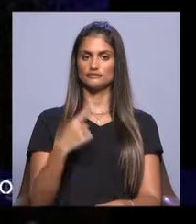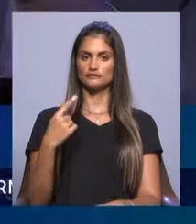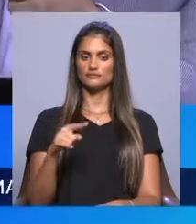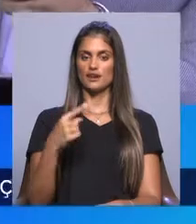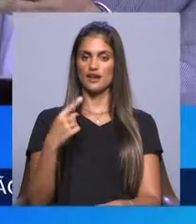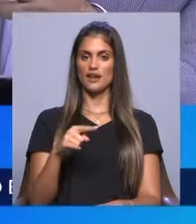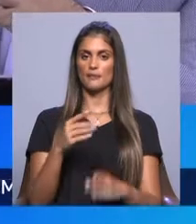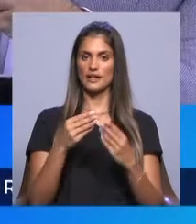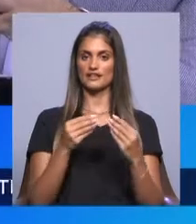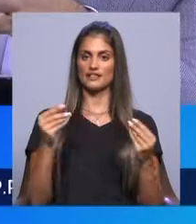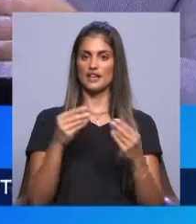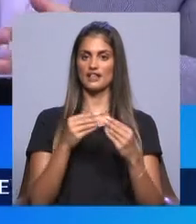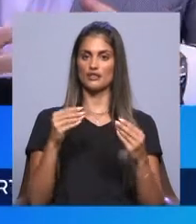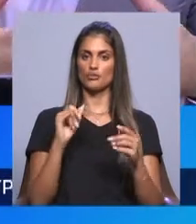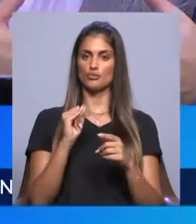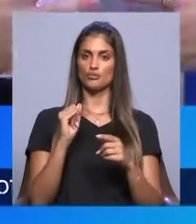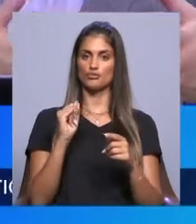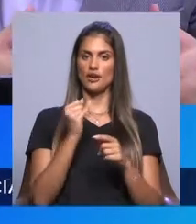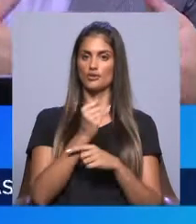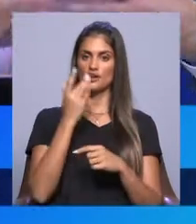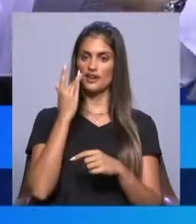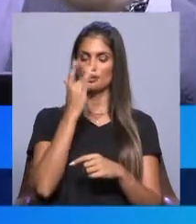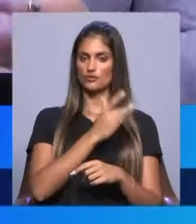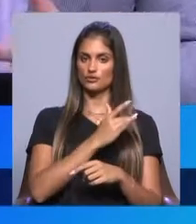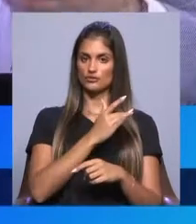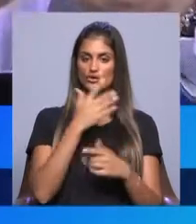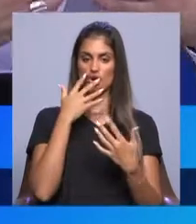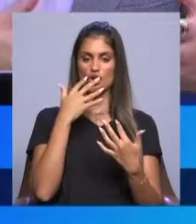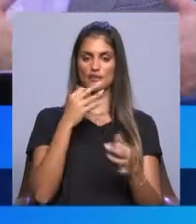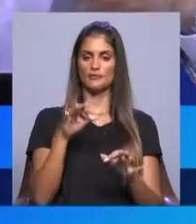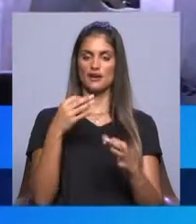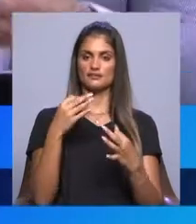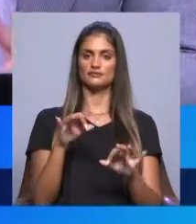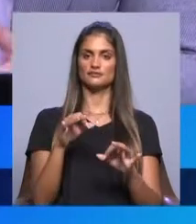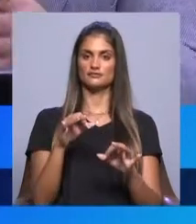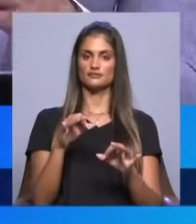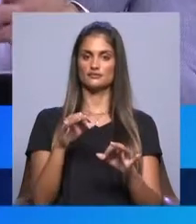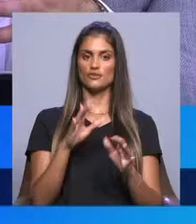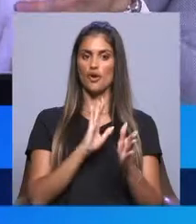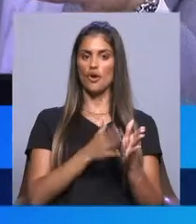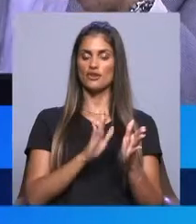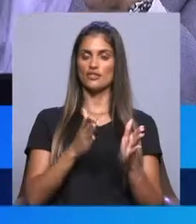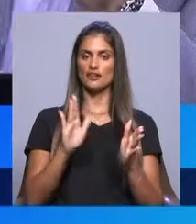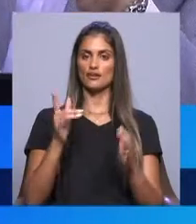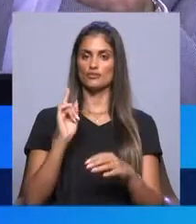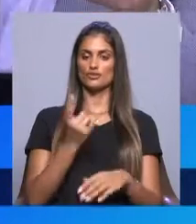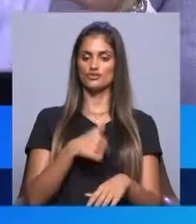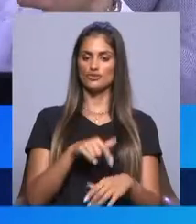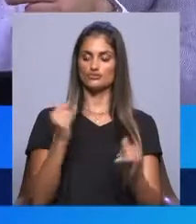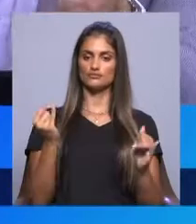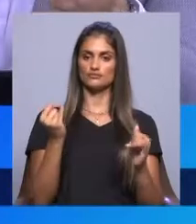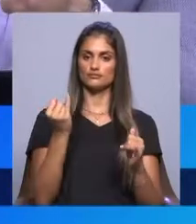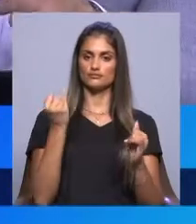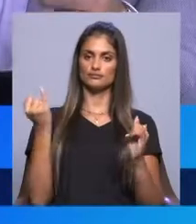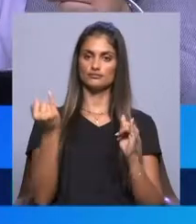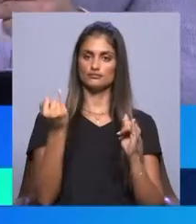acumulação de material e uma queda no buraco negro muito mais normal, muito mais ordeira e, portanto, temos uma rotação que acaba por ser